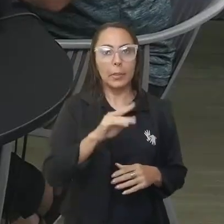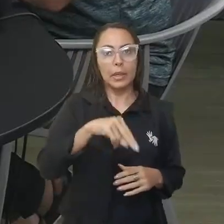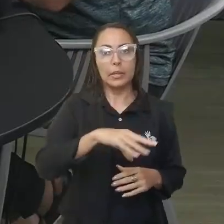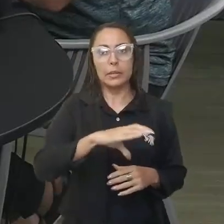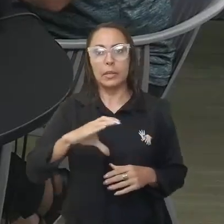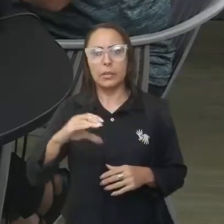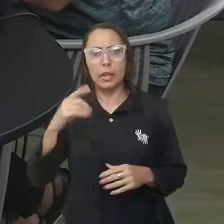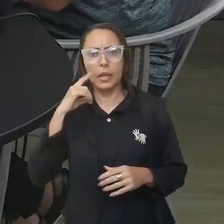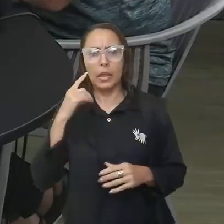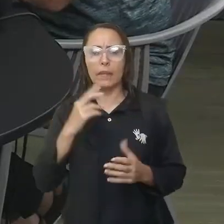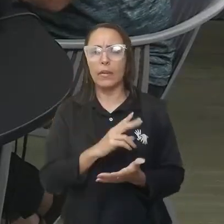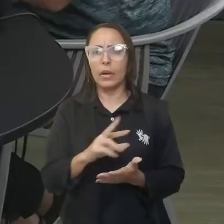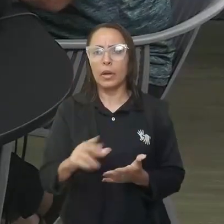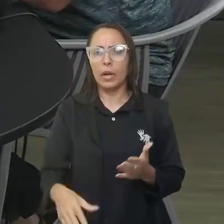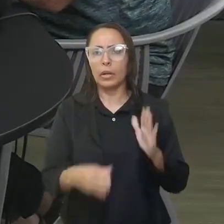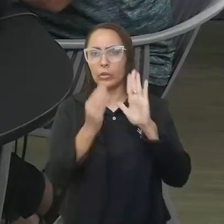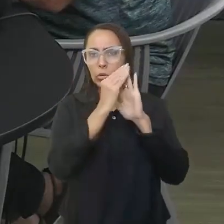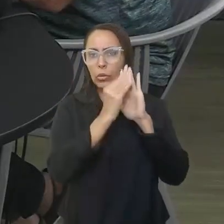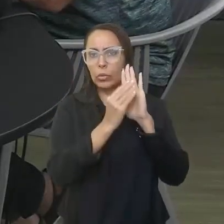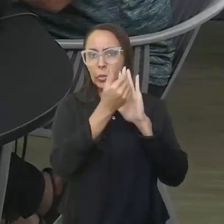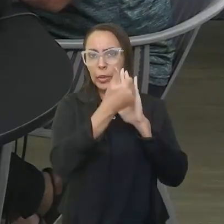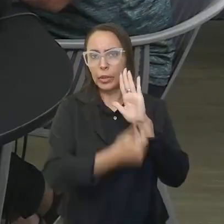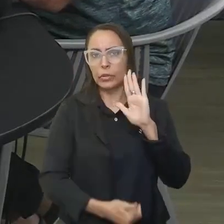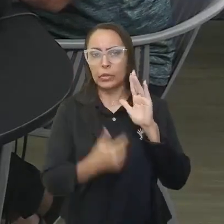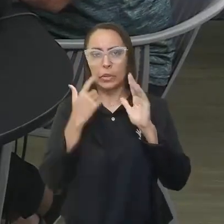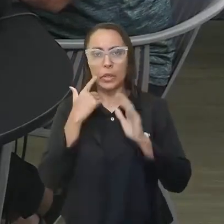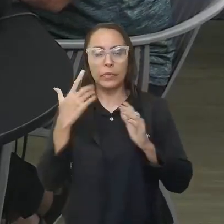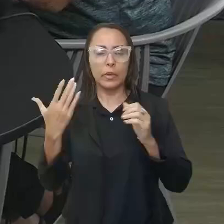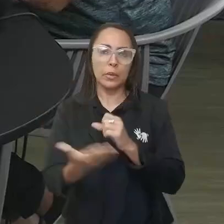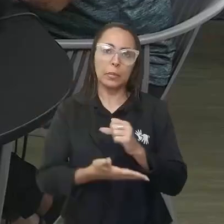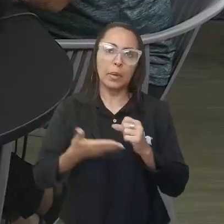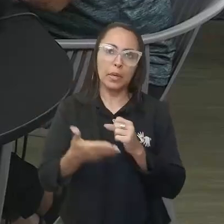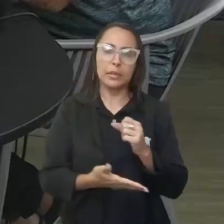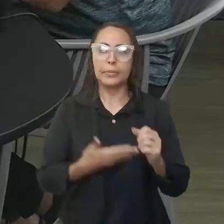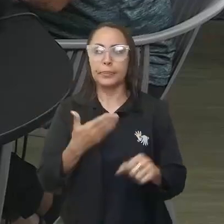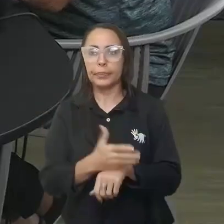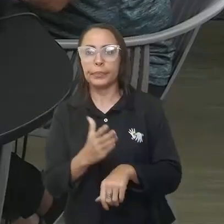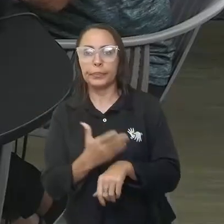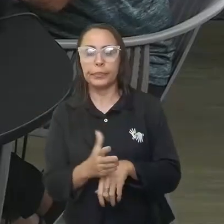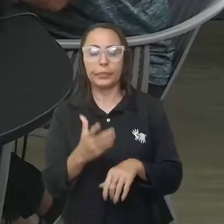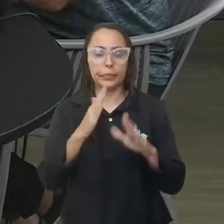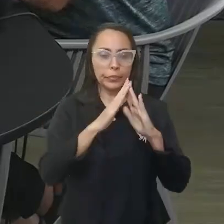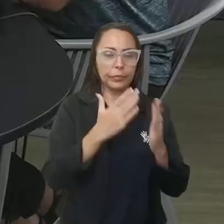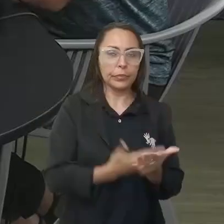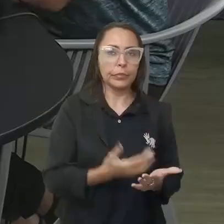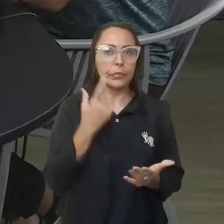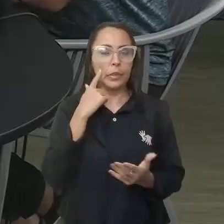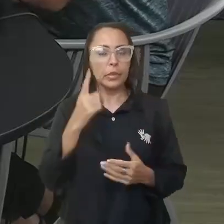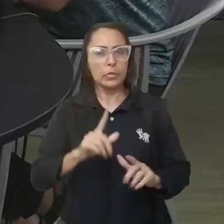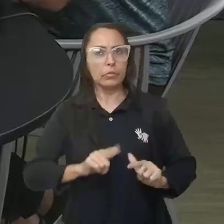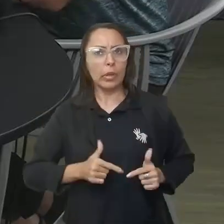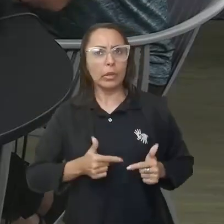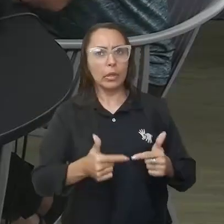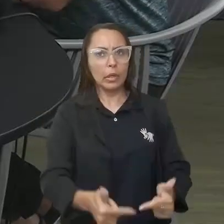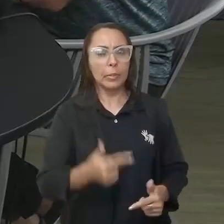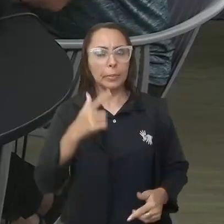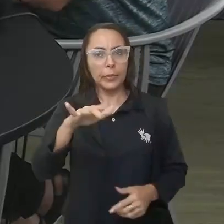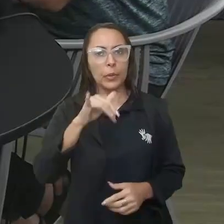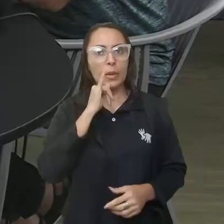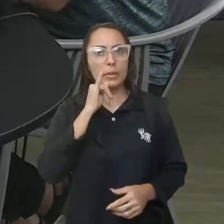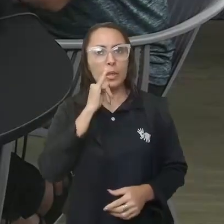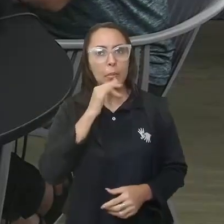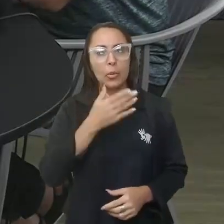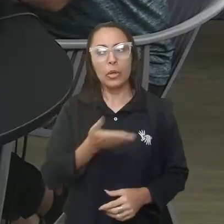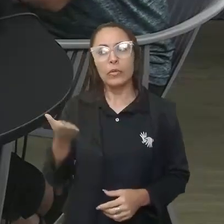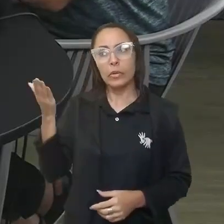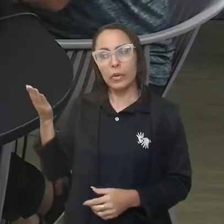série de documentos que vão embasar essa prática na escola. E é esse o enfrentamento. Eu achei o exemplo que você trouxe